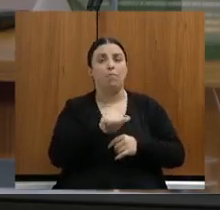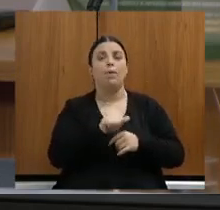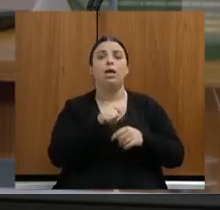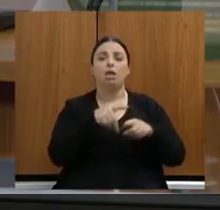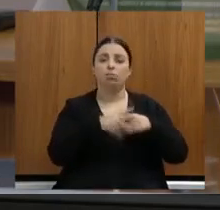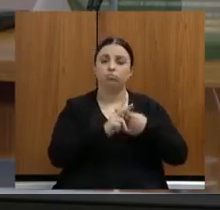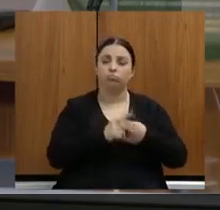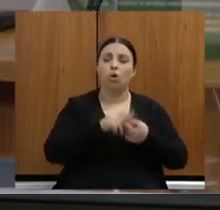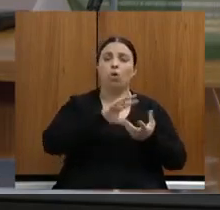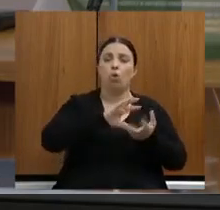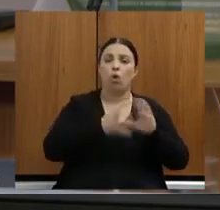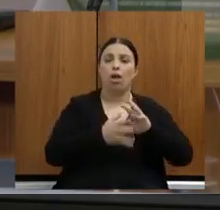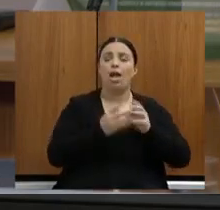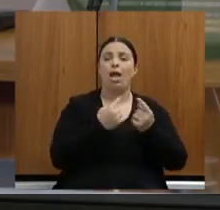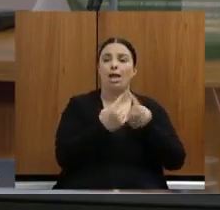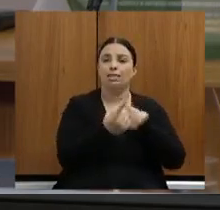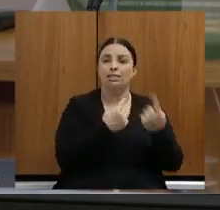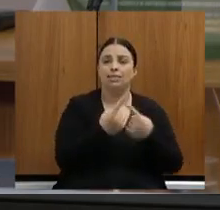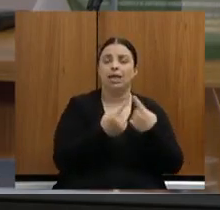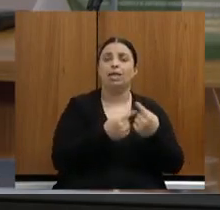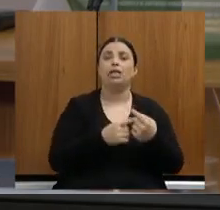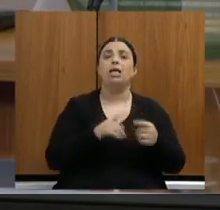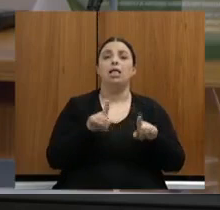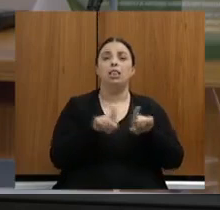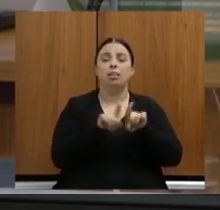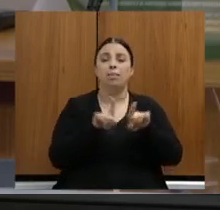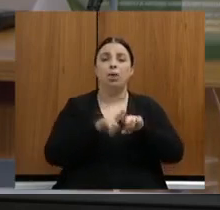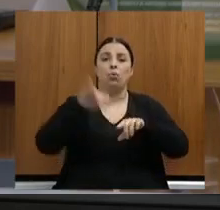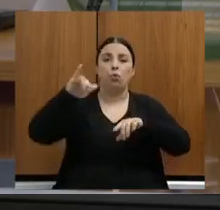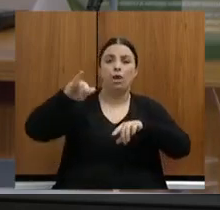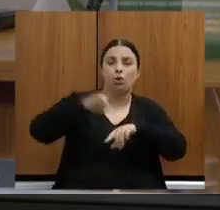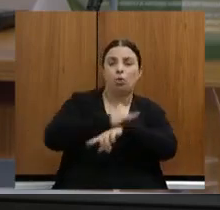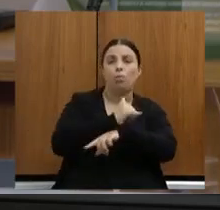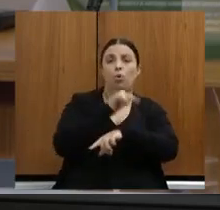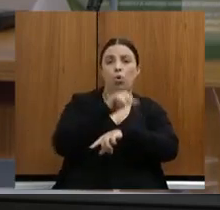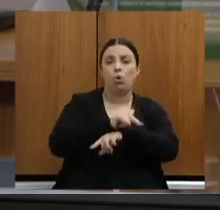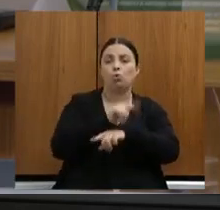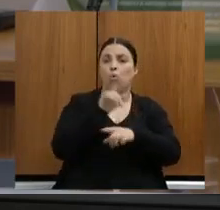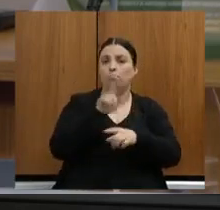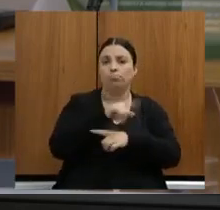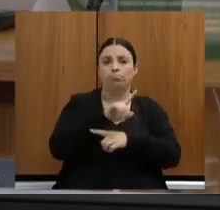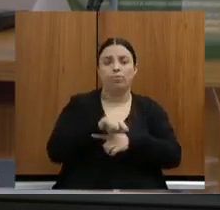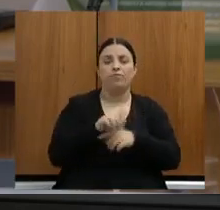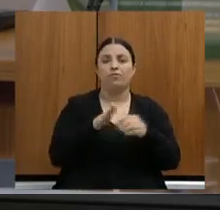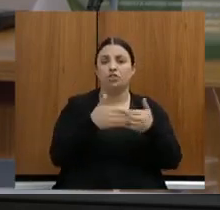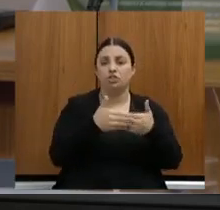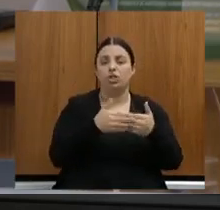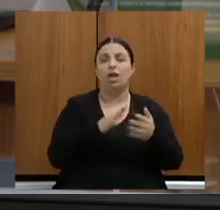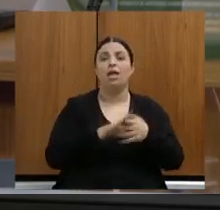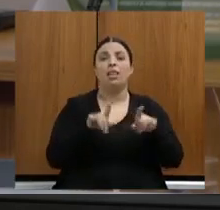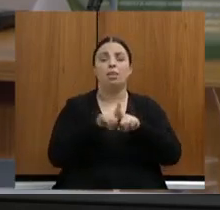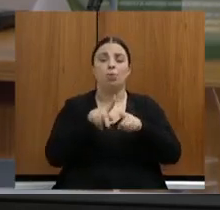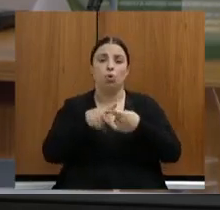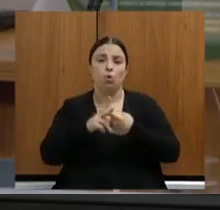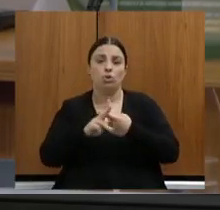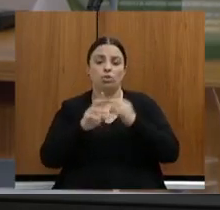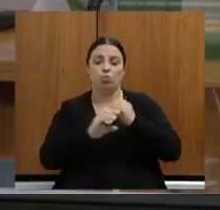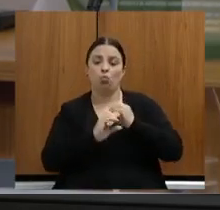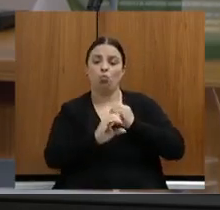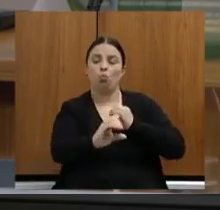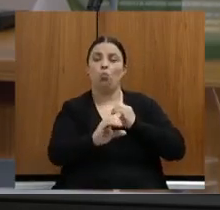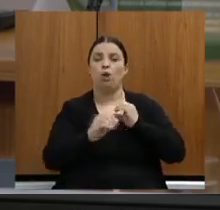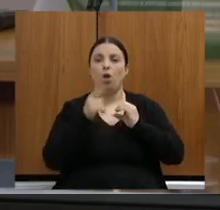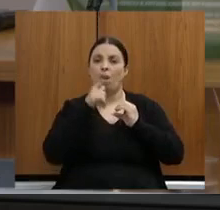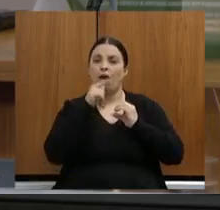de acesso desinterdição do aeroporto que atende a região restauração das estradas de sinais conserto do vazamento do canal principal e